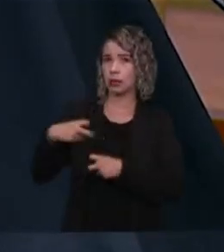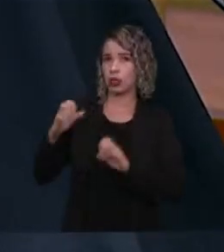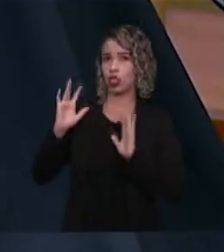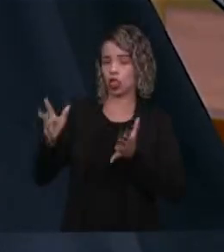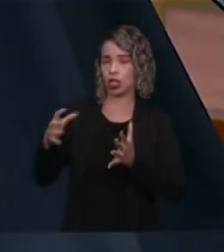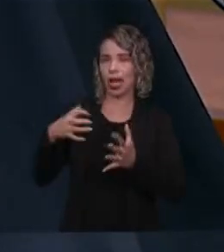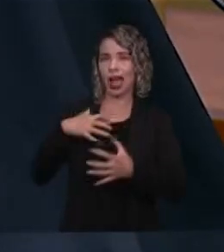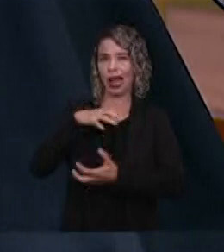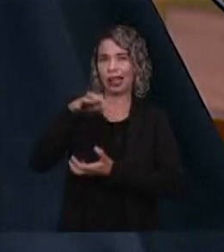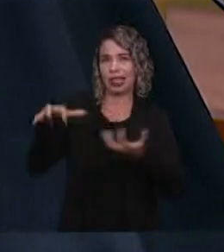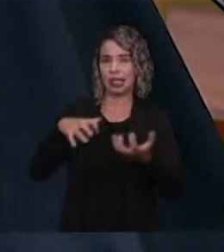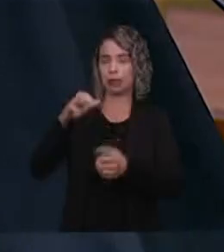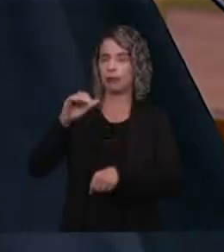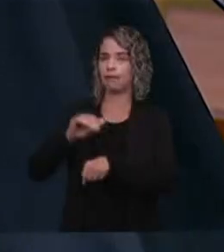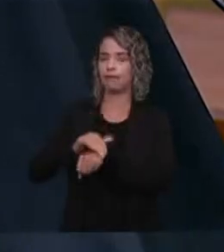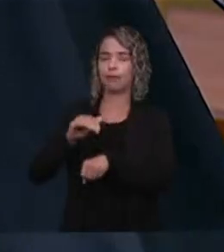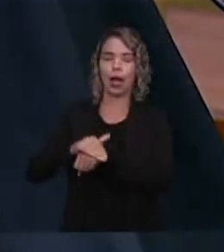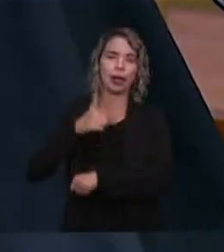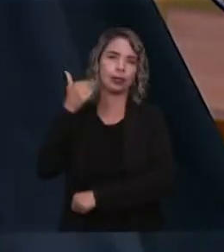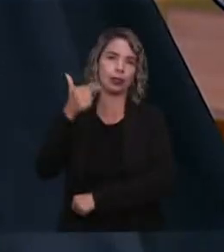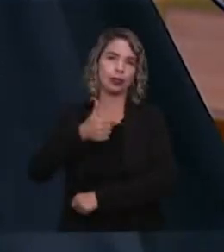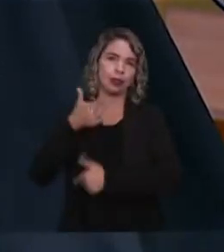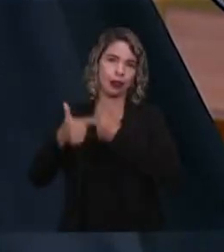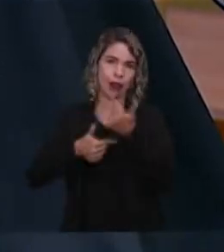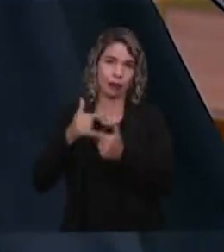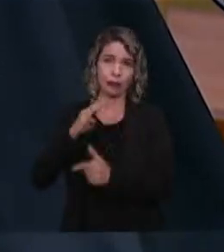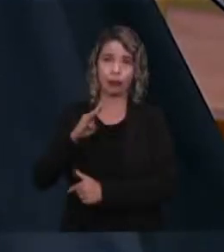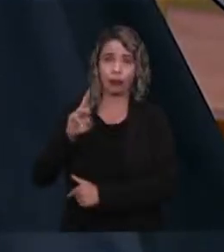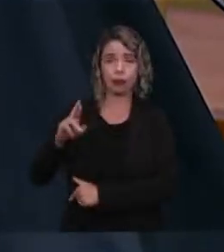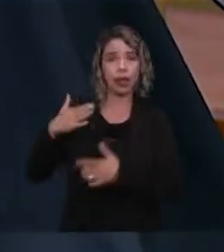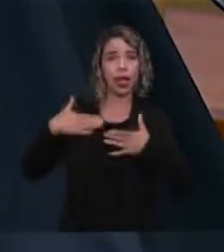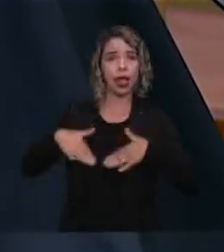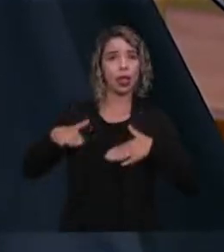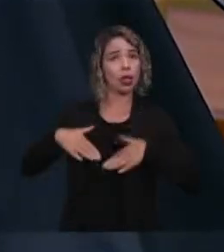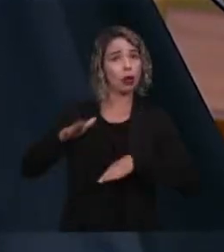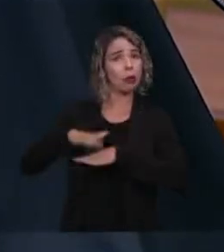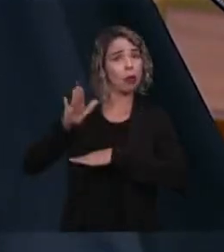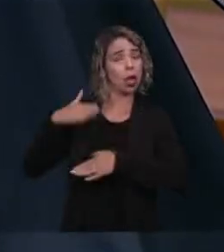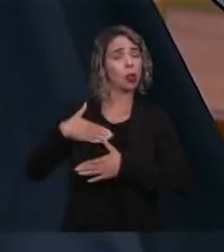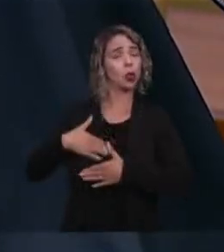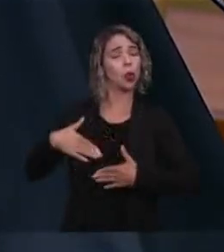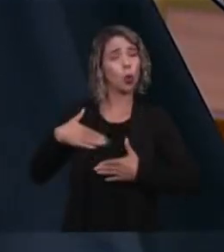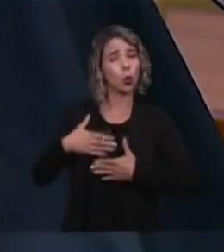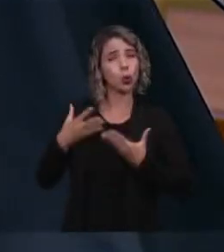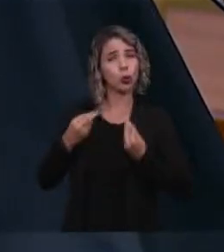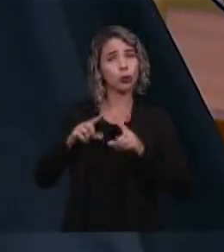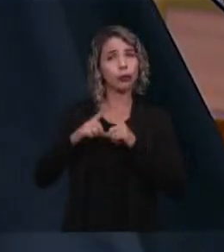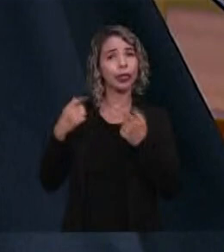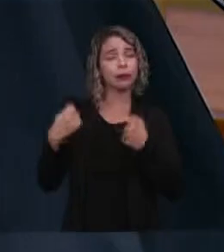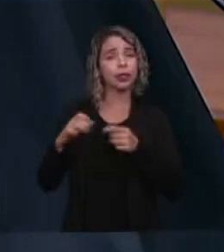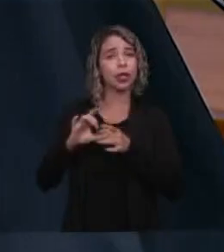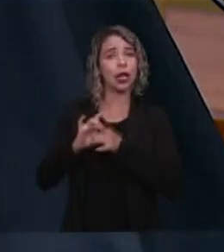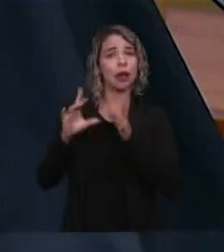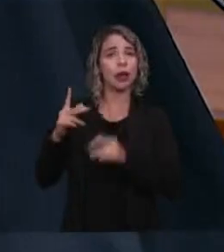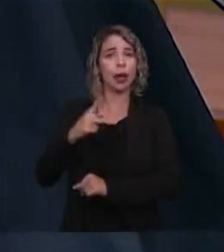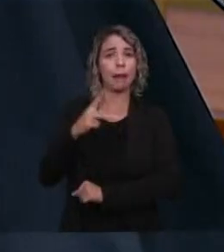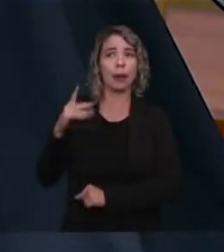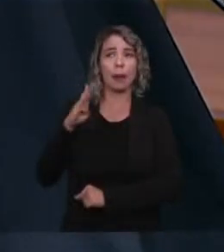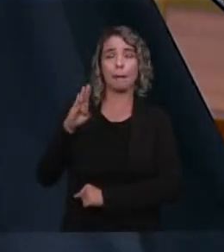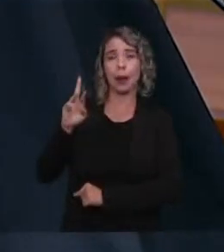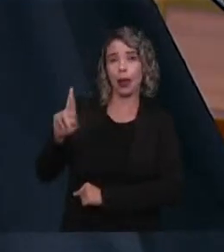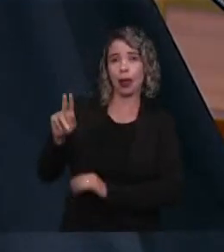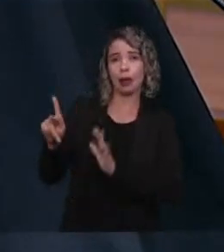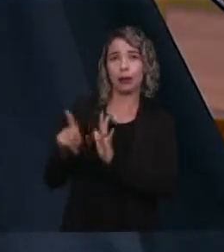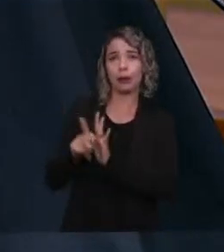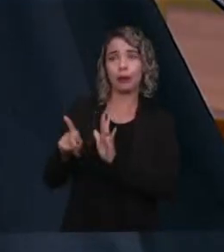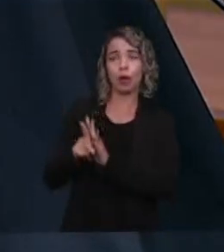num clima muito mais agitado. E a BR é bem mais tranquila, estava satisfeito, mas tem que abrir mão da presidência da BR para